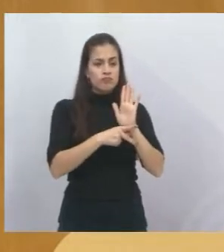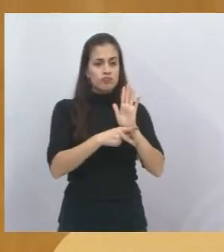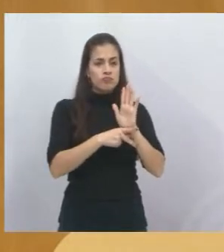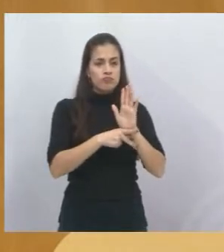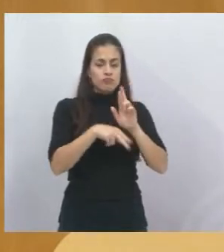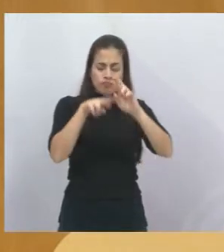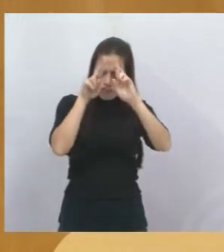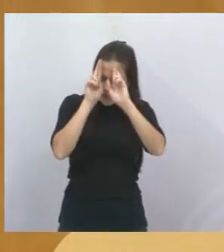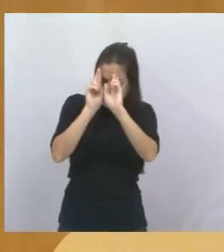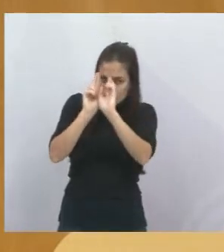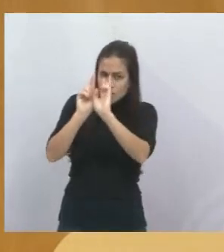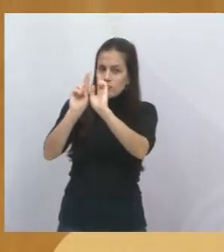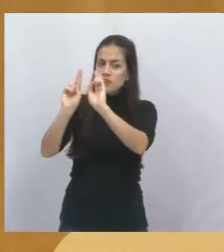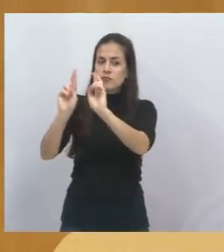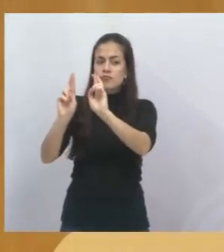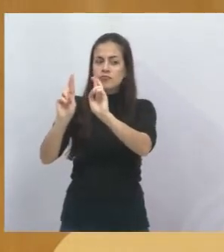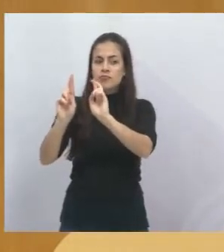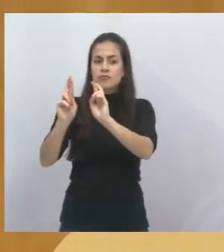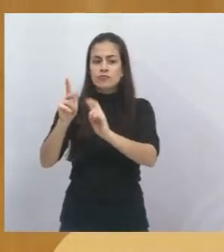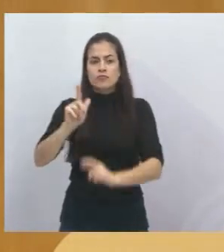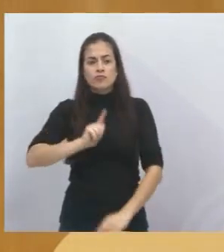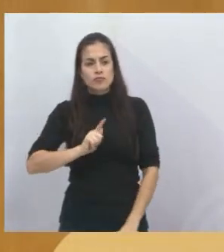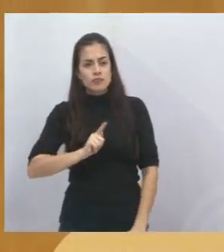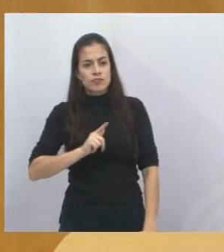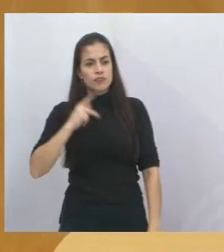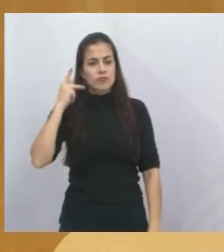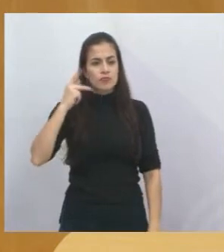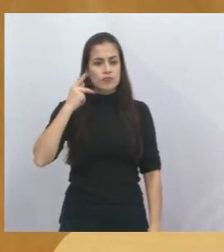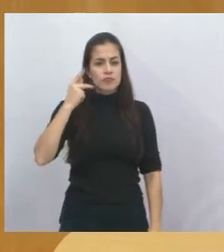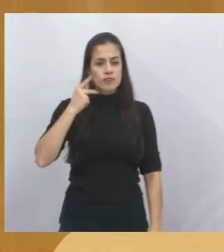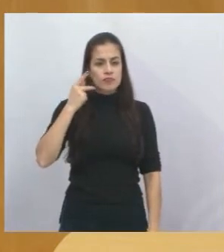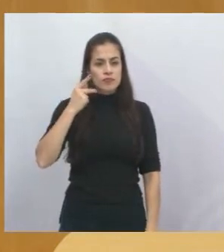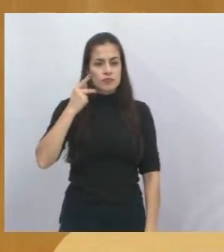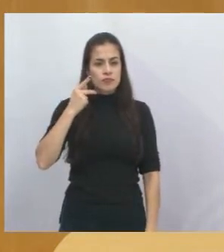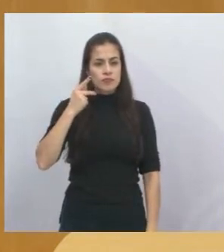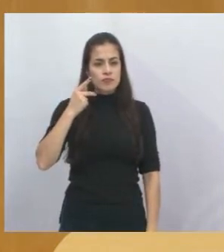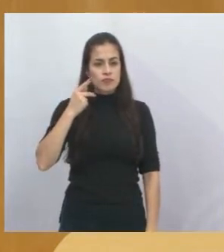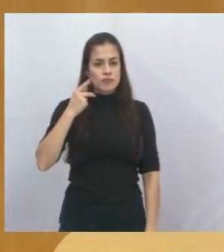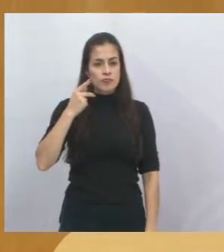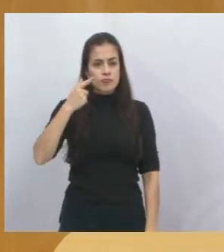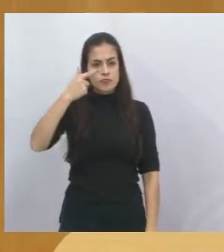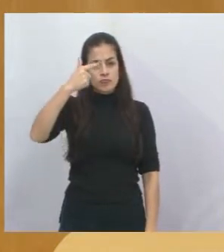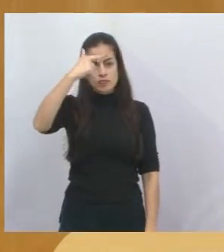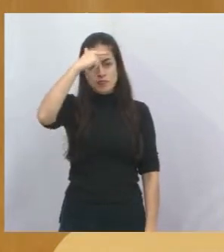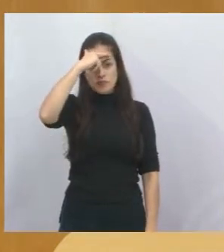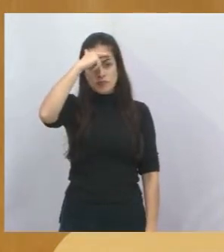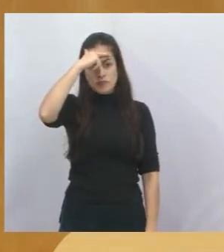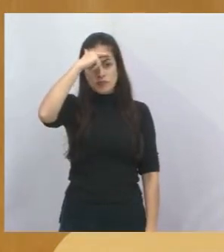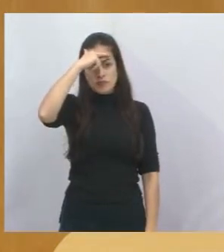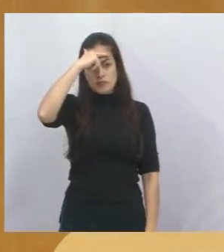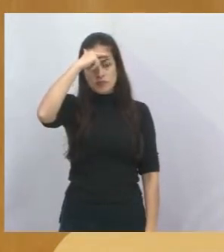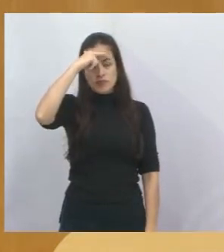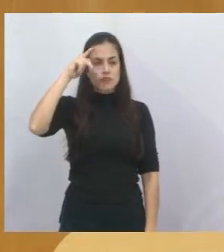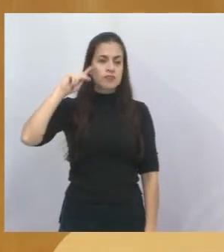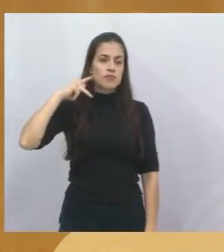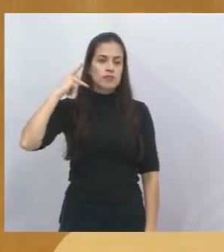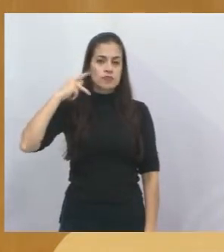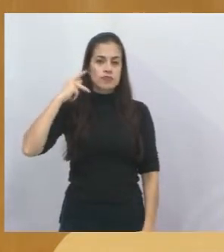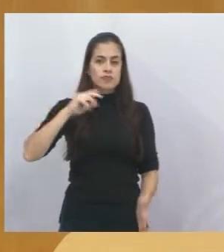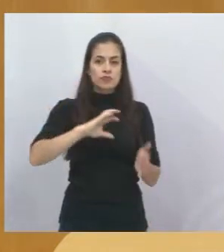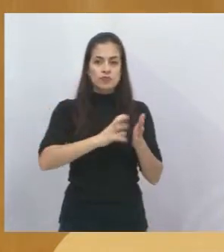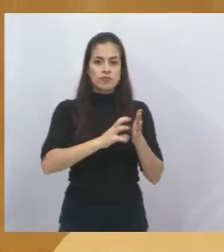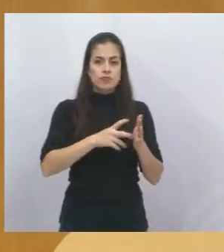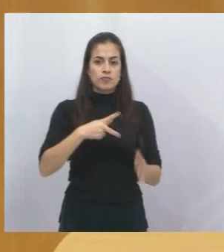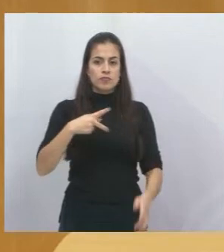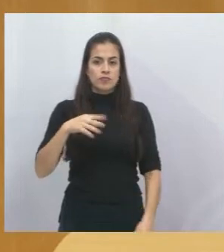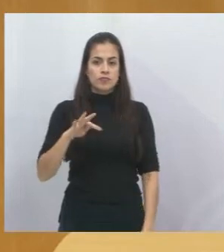respeito, né, que eu tenho pelo vereador, né, que nos antecedeu aqui, o Luiz Flávio, né, vereador do PT, né, e aí não